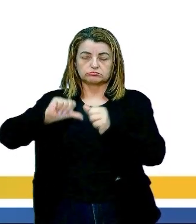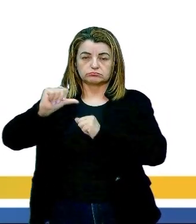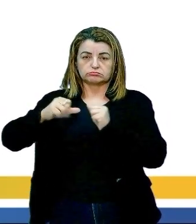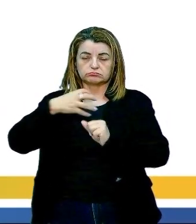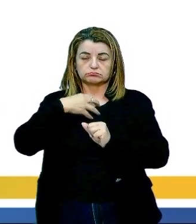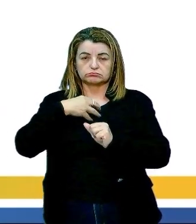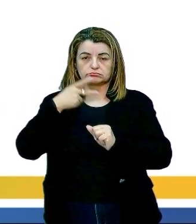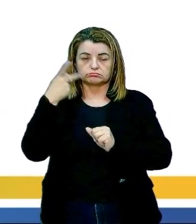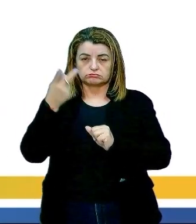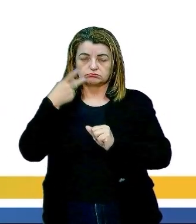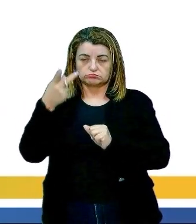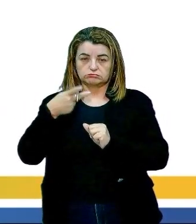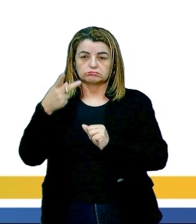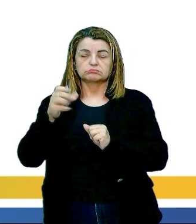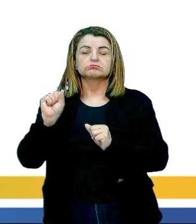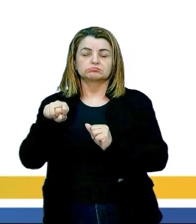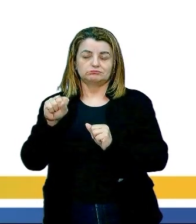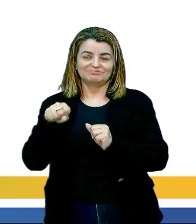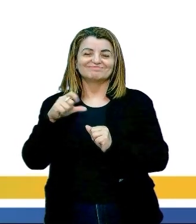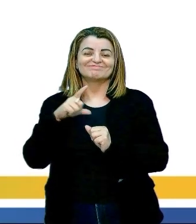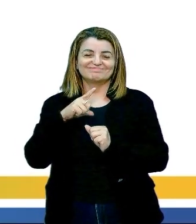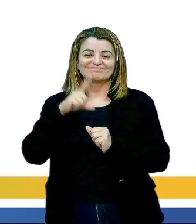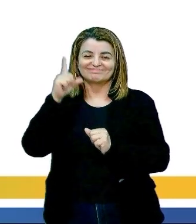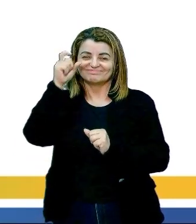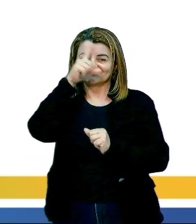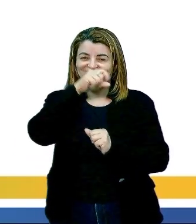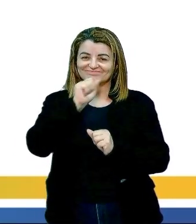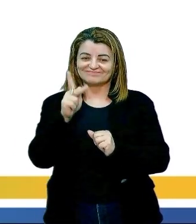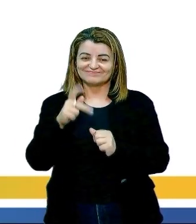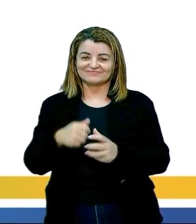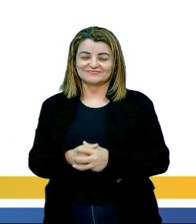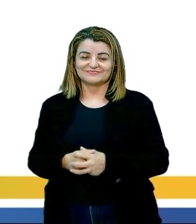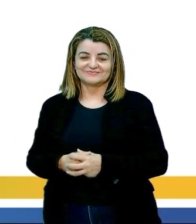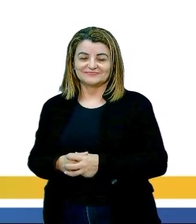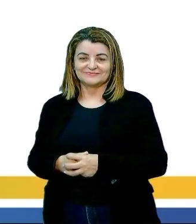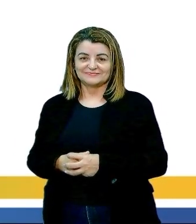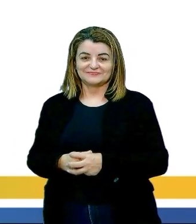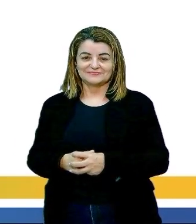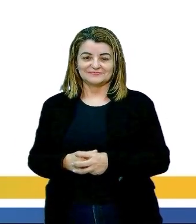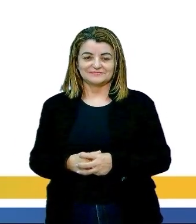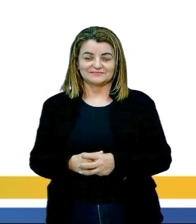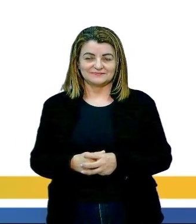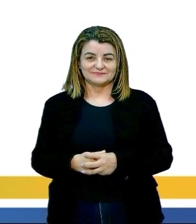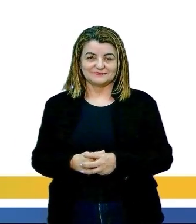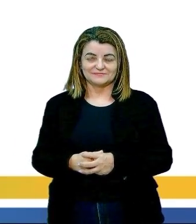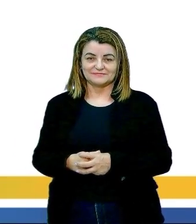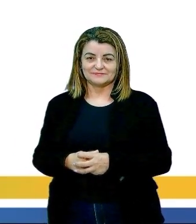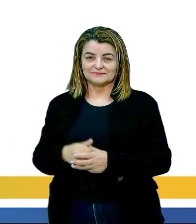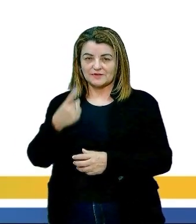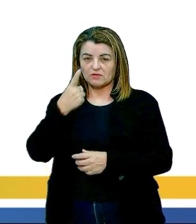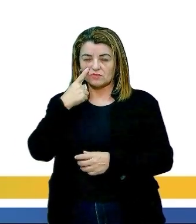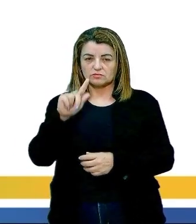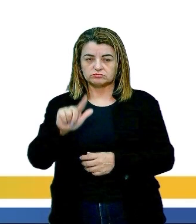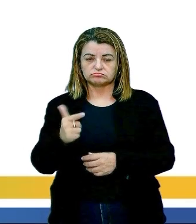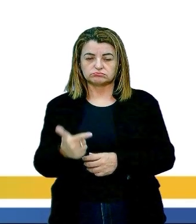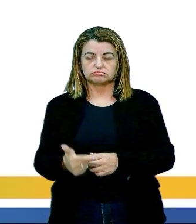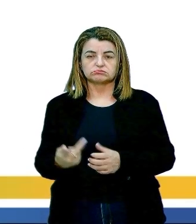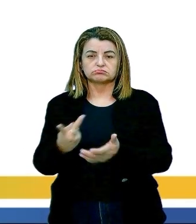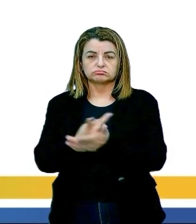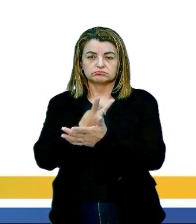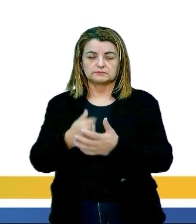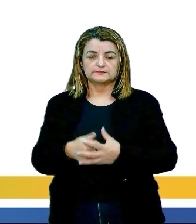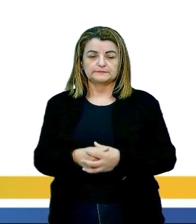falar. Então, existe sim essa dificuldade, ok? Vamos ver por que as outras não se encaixam na nossa questão.